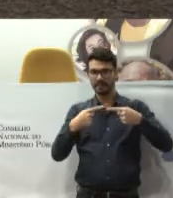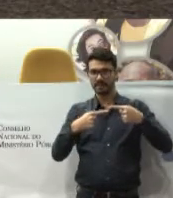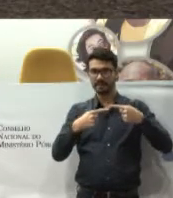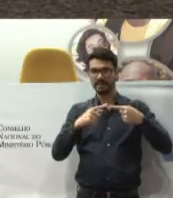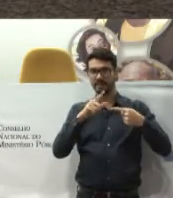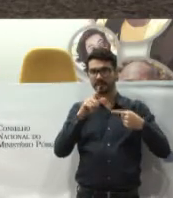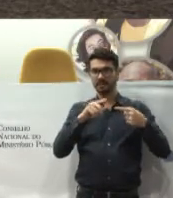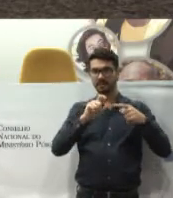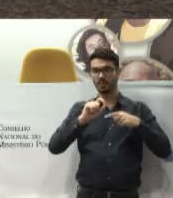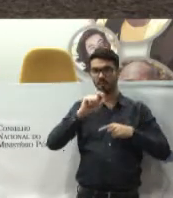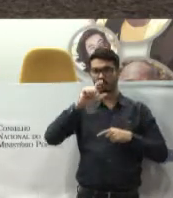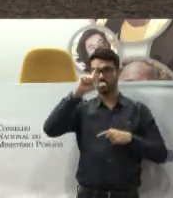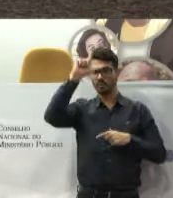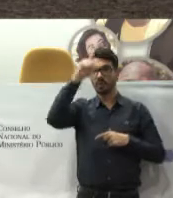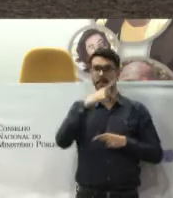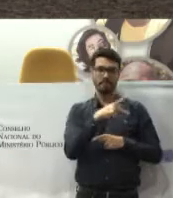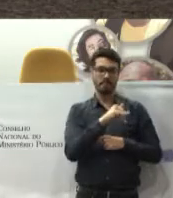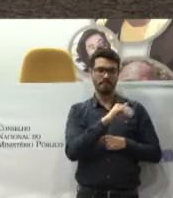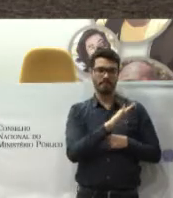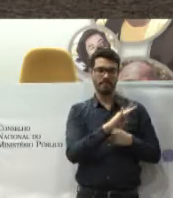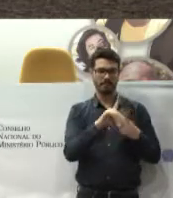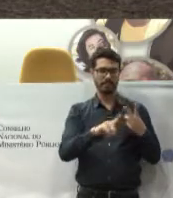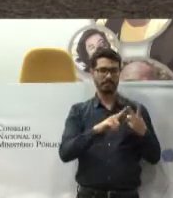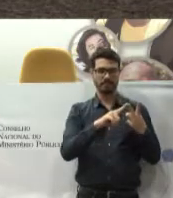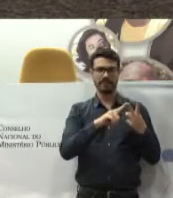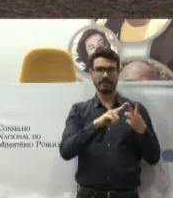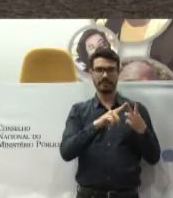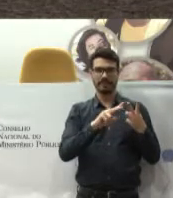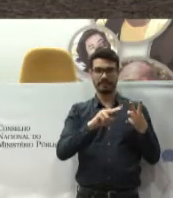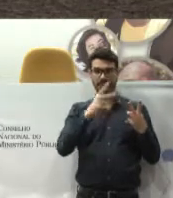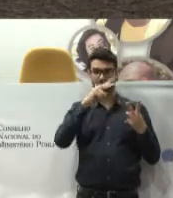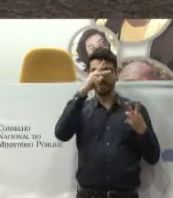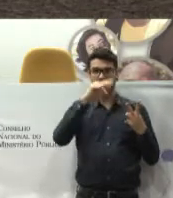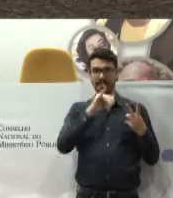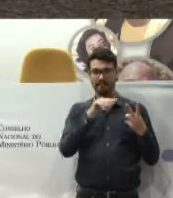acima do PIB, crescem acima da inflação.